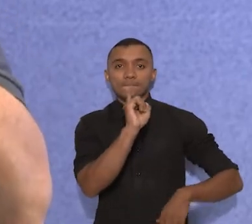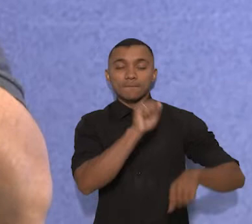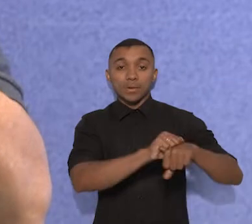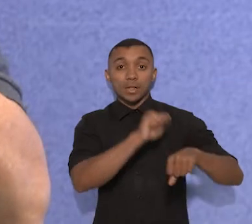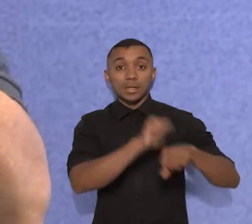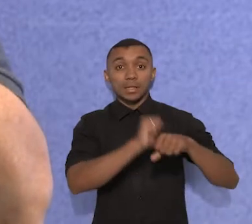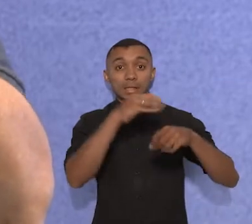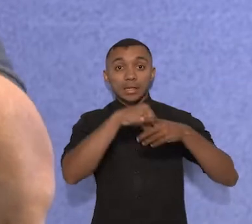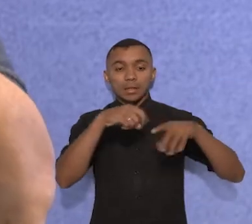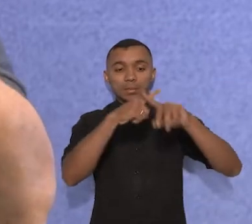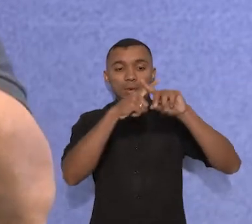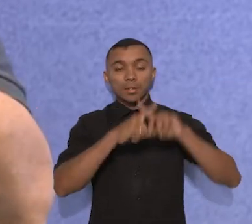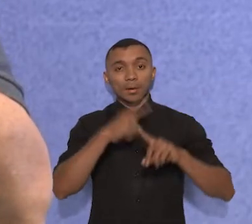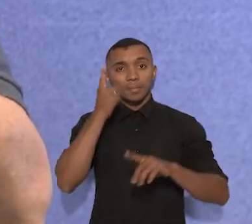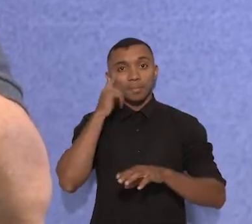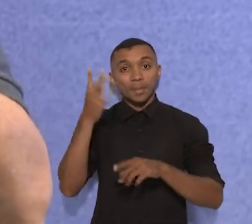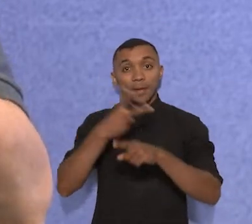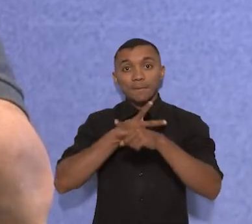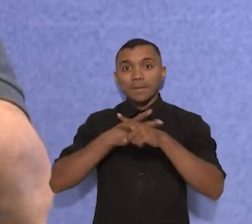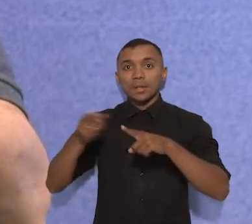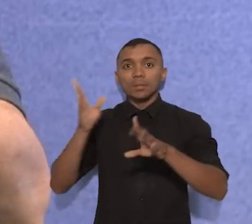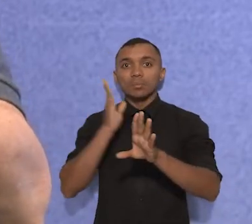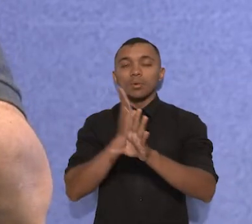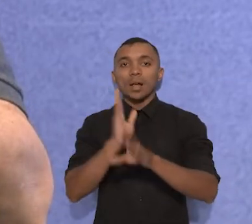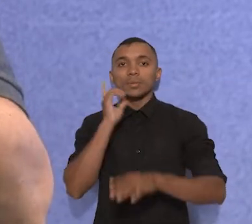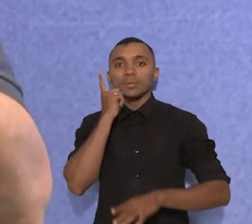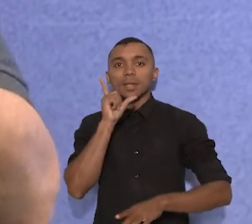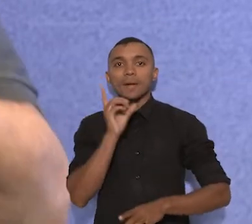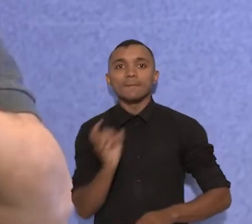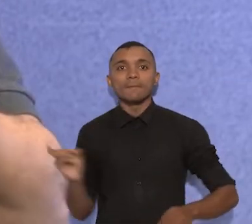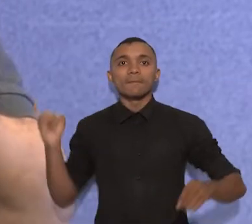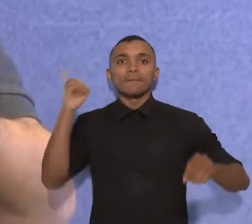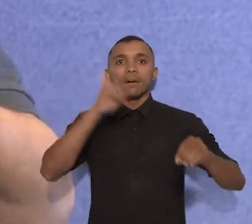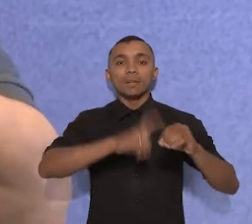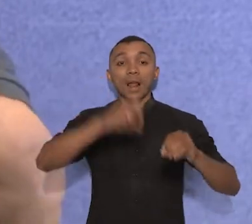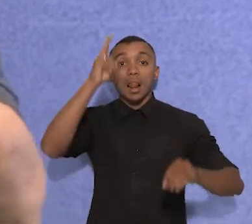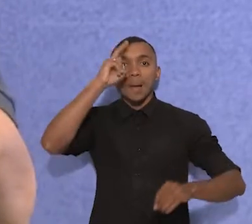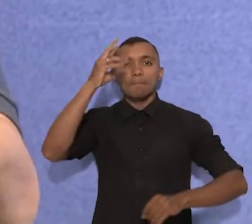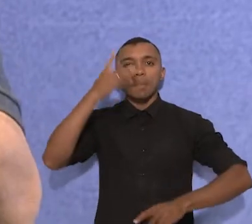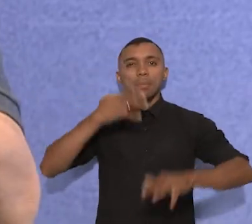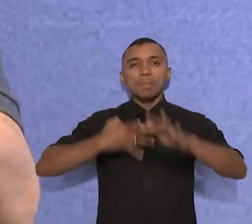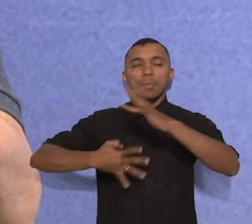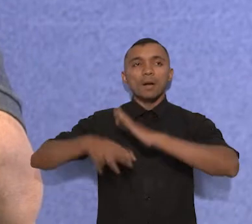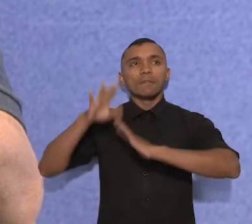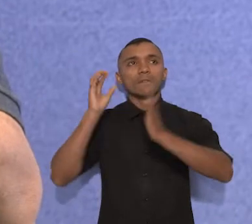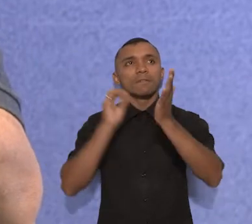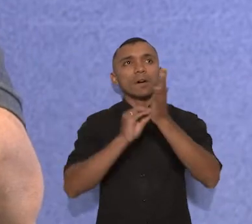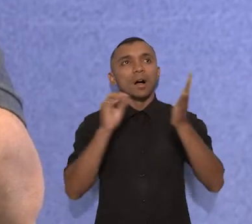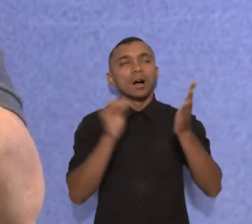essa vitória pode ser a vitória da estabilidade. Aquilo que o Fortaleza estava precisando, né?